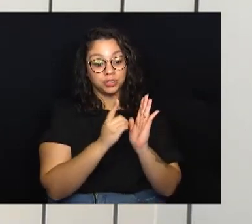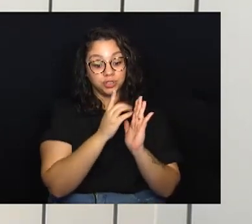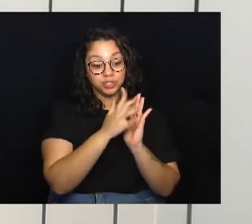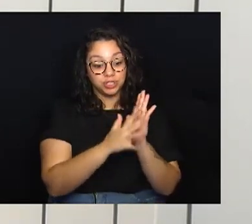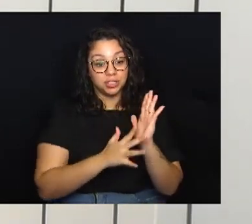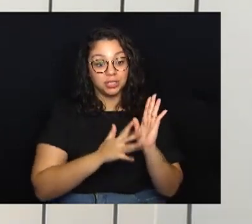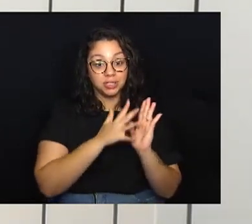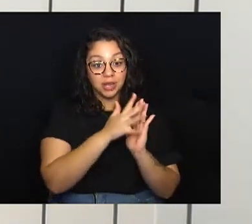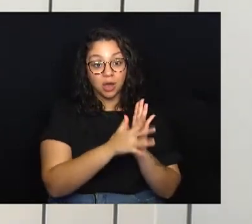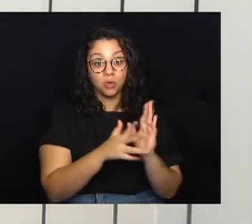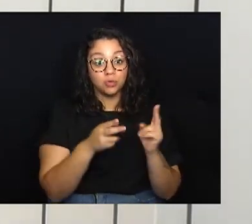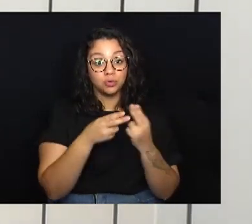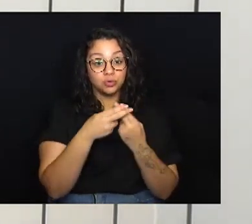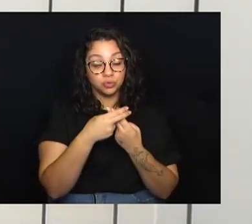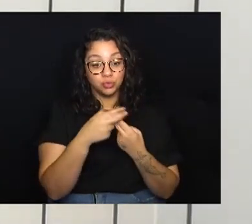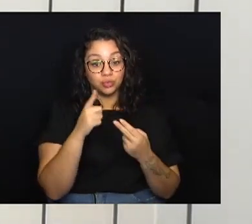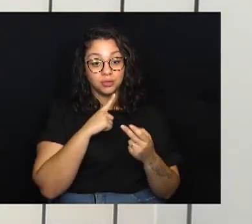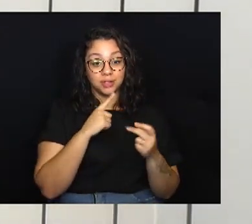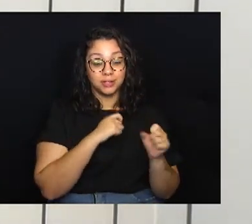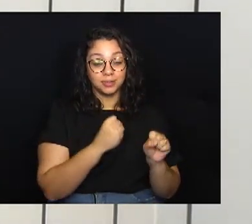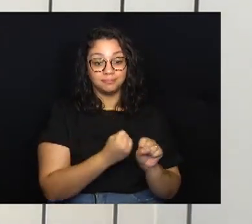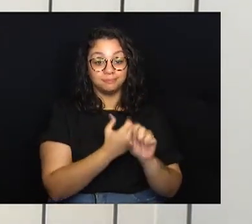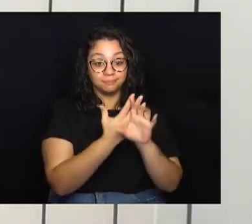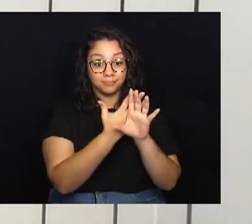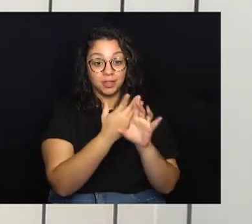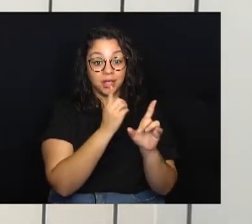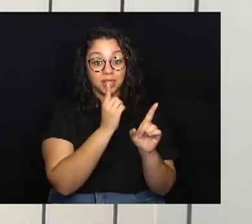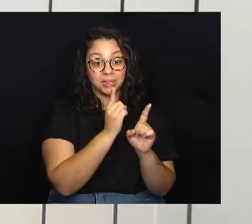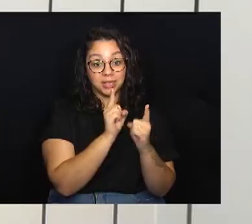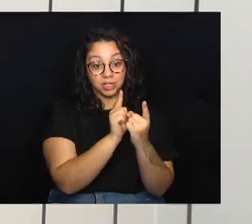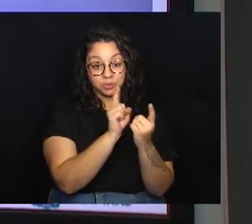para teleconsultas. Confira.